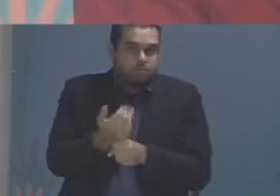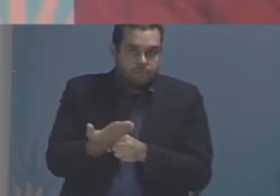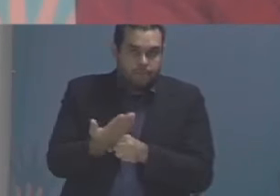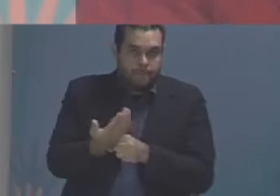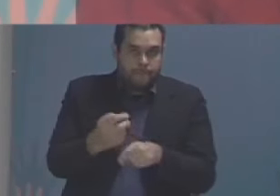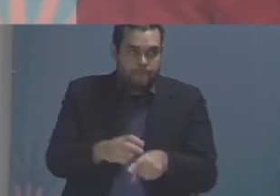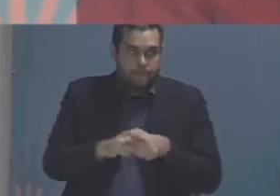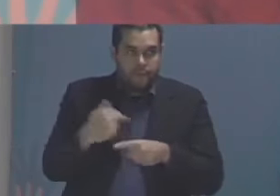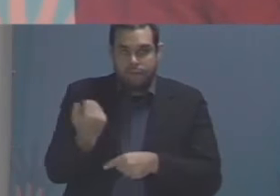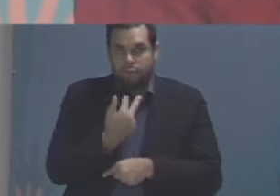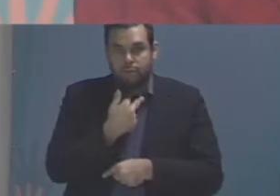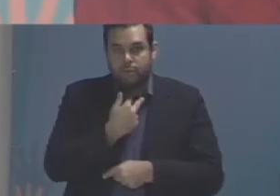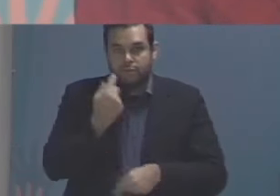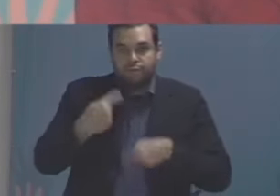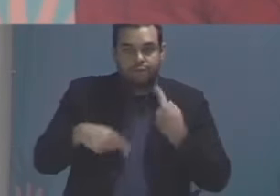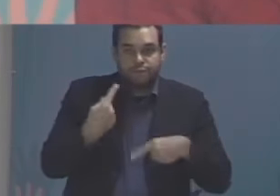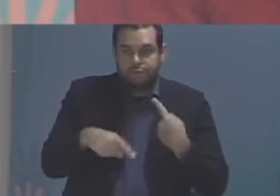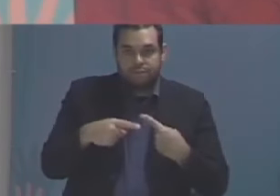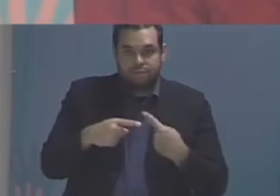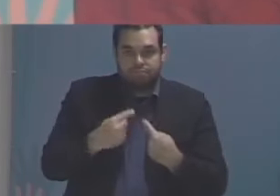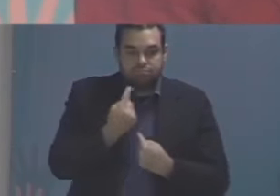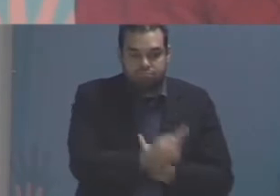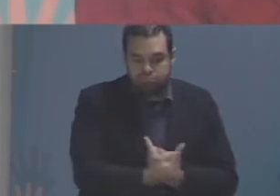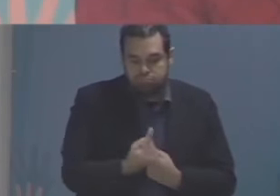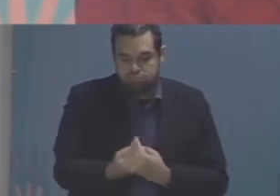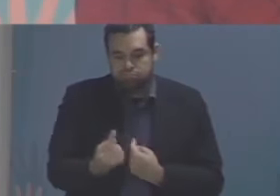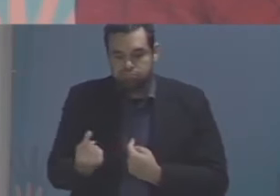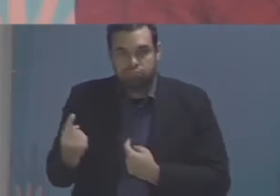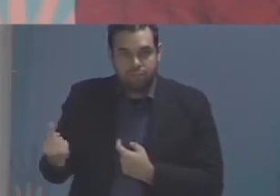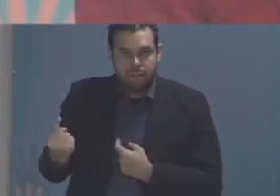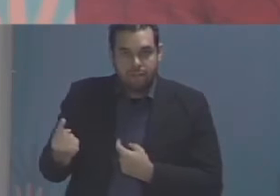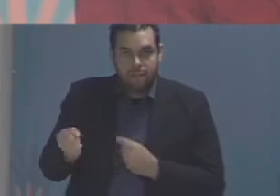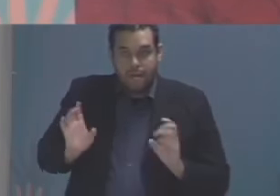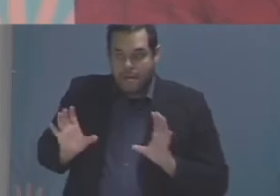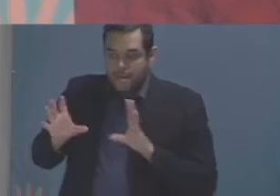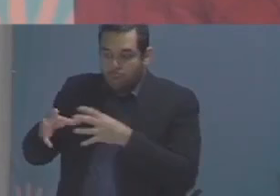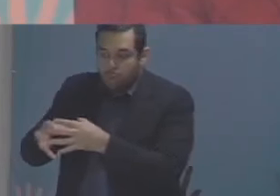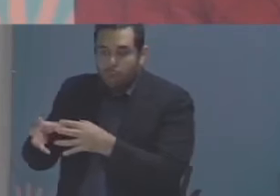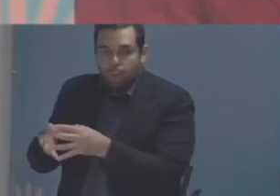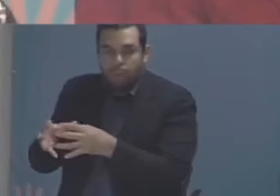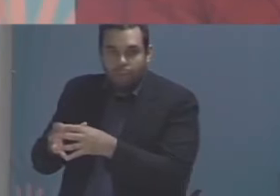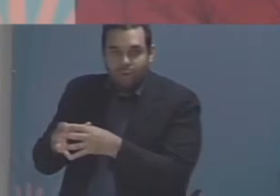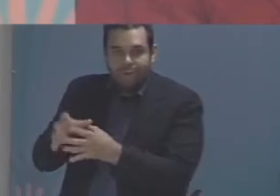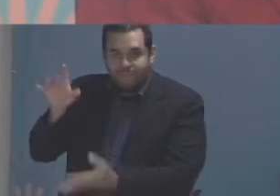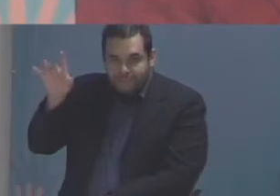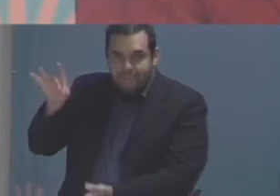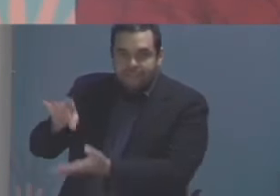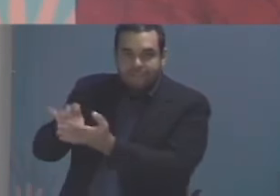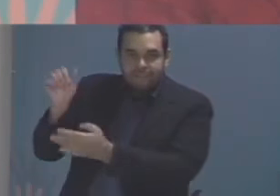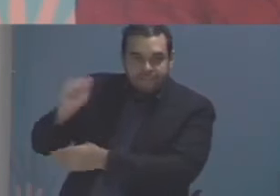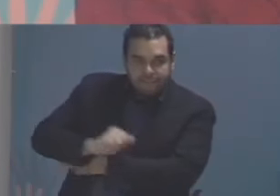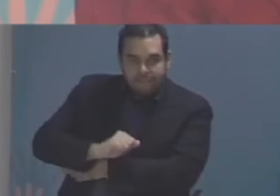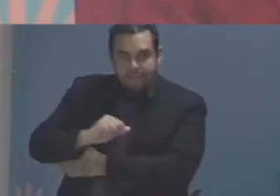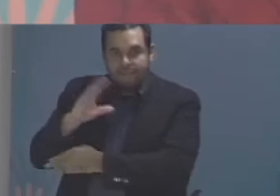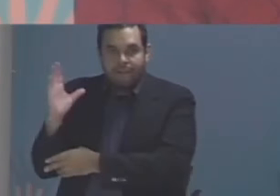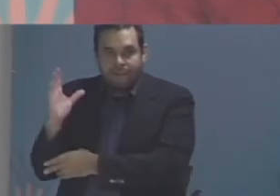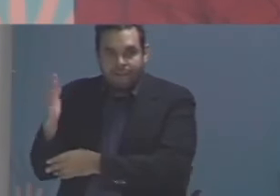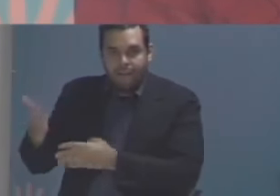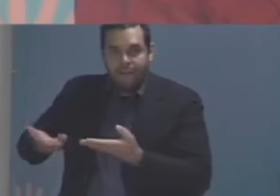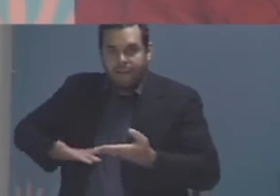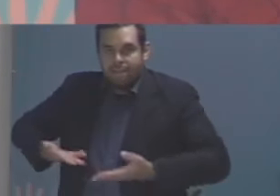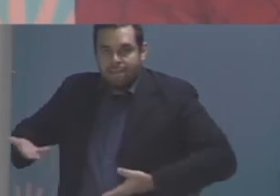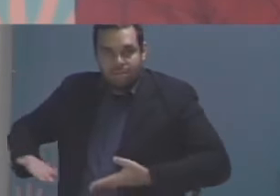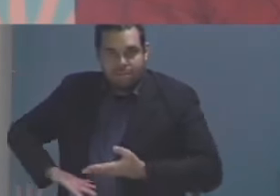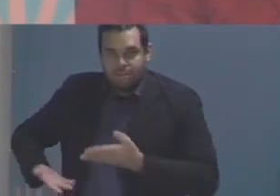nós não vamos discutir abordagem por abordagem, nós discutimos populações que estão sendo definitivamente, claramente, sendo atendidas